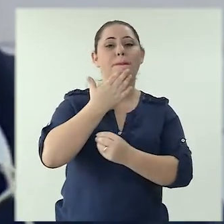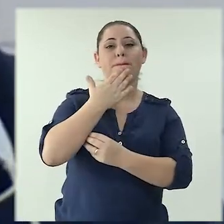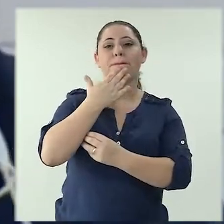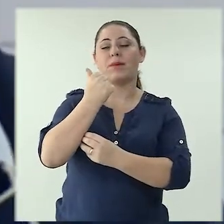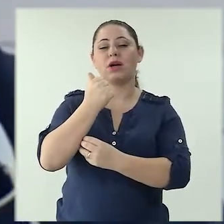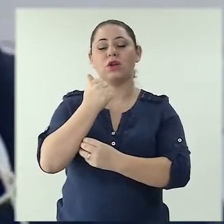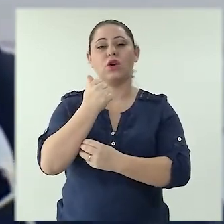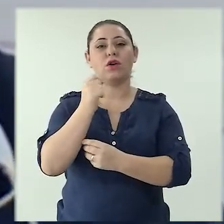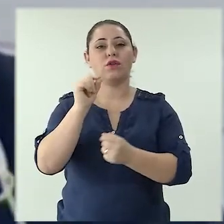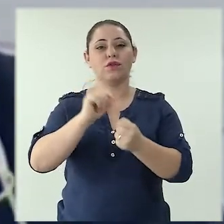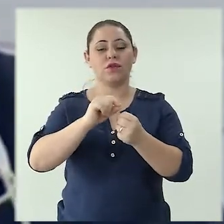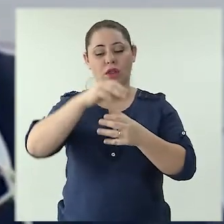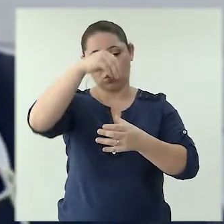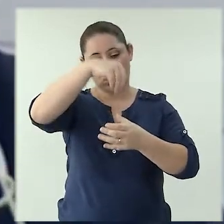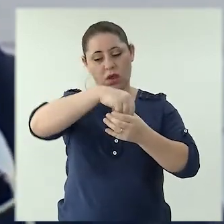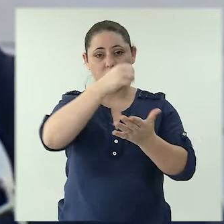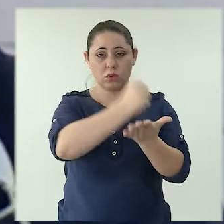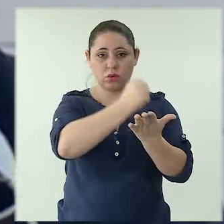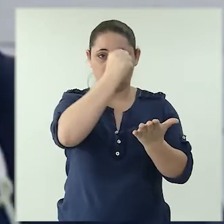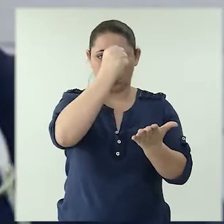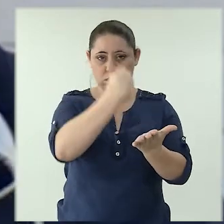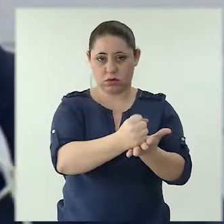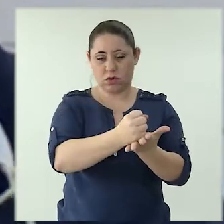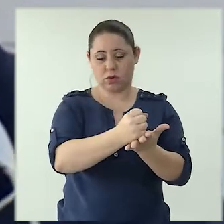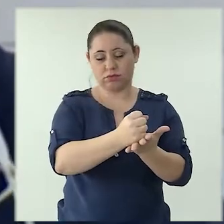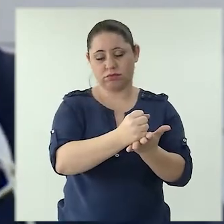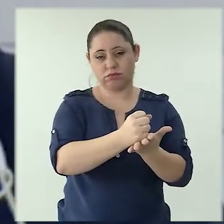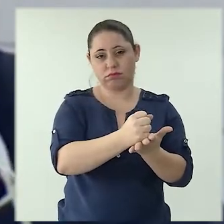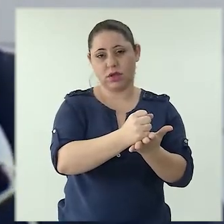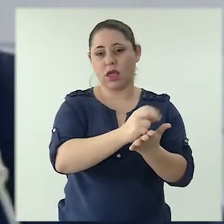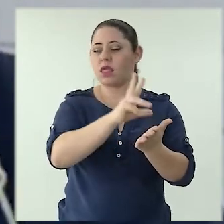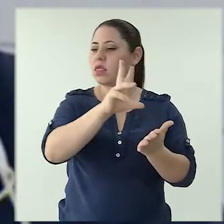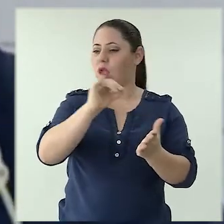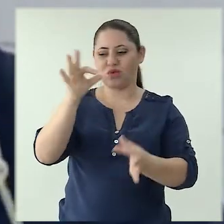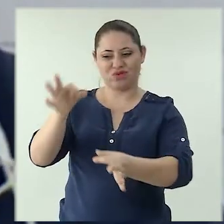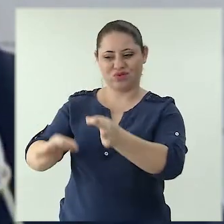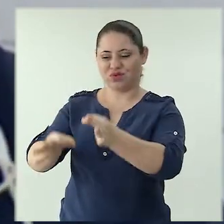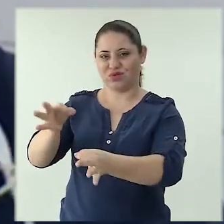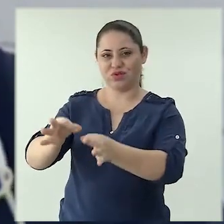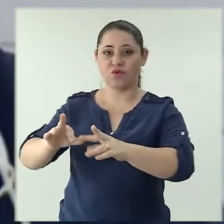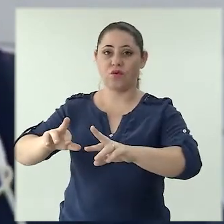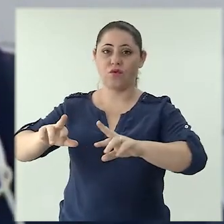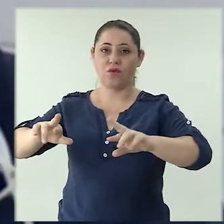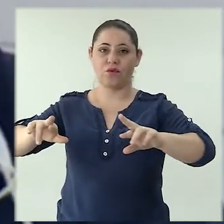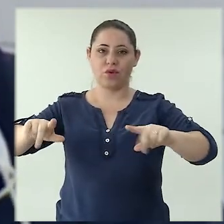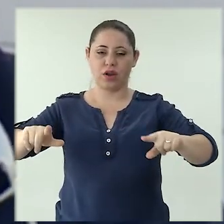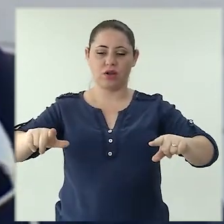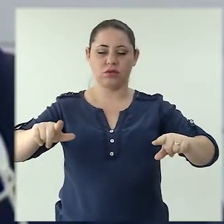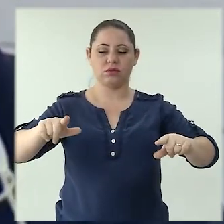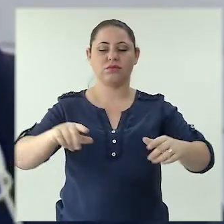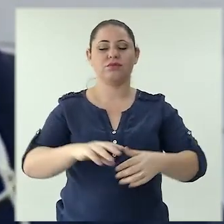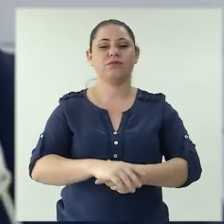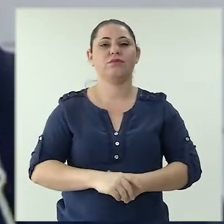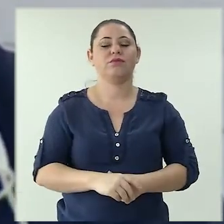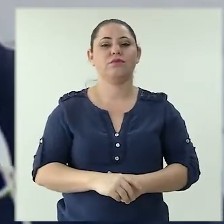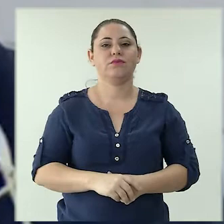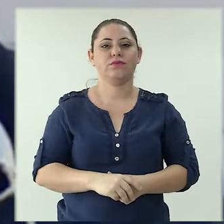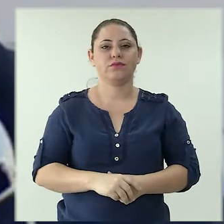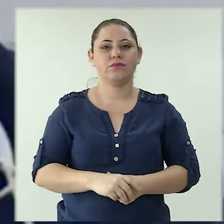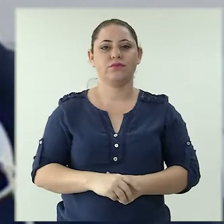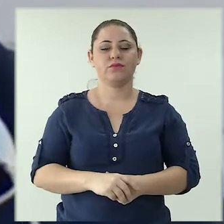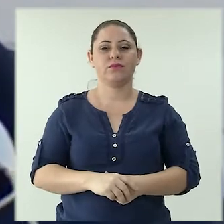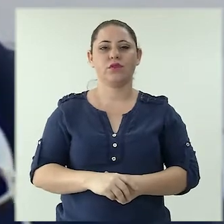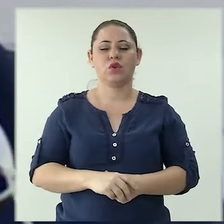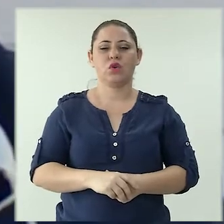melhor, ela é processada dentro dos cartórios e não na justiça, como é o judicial.